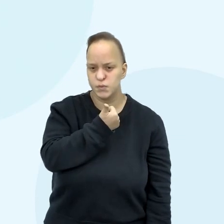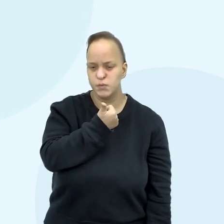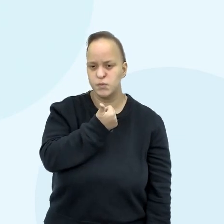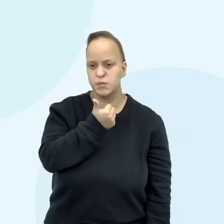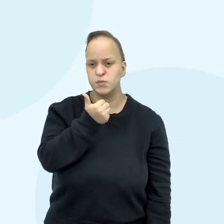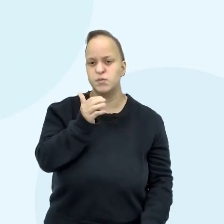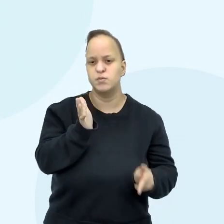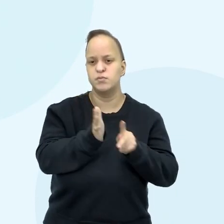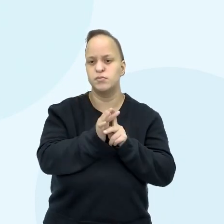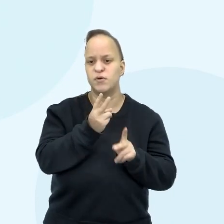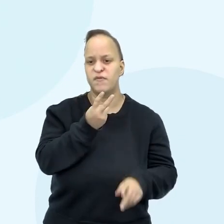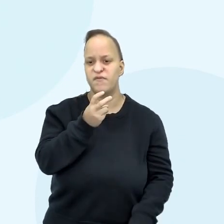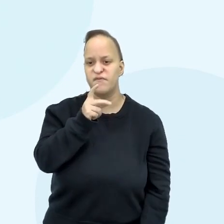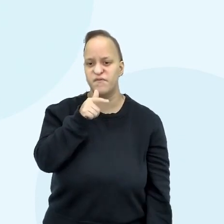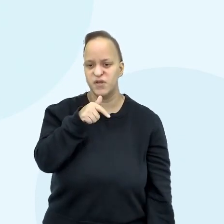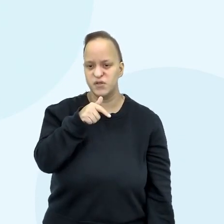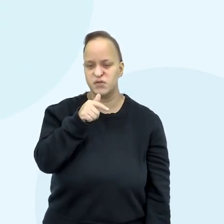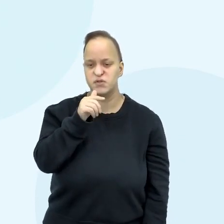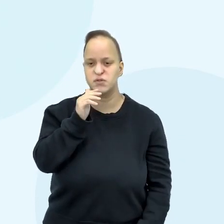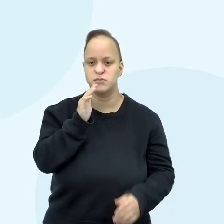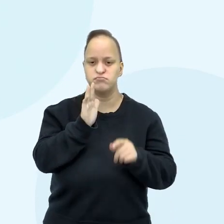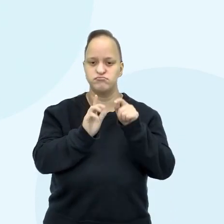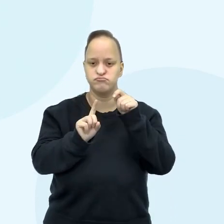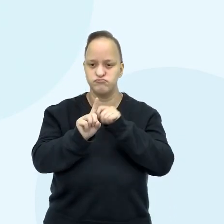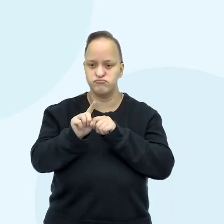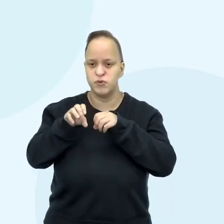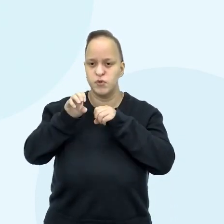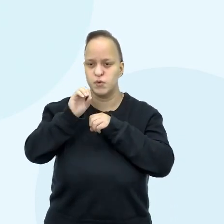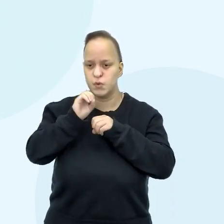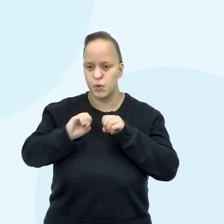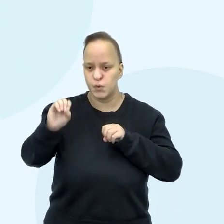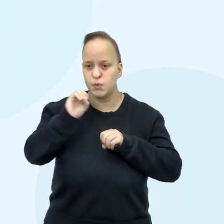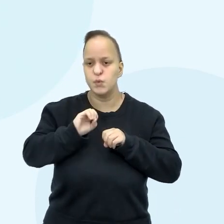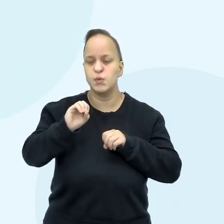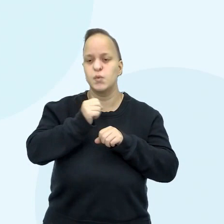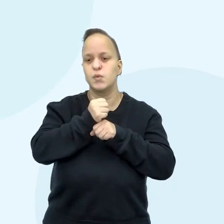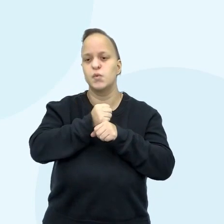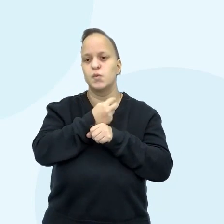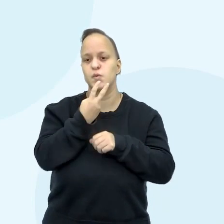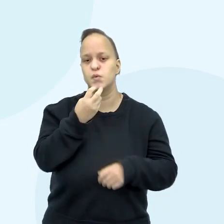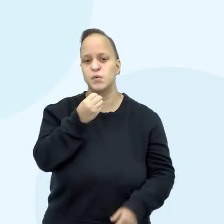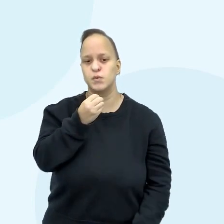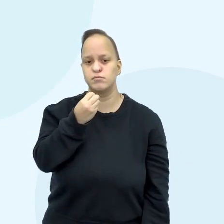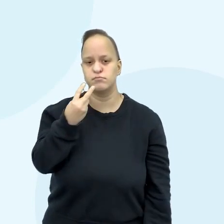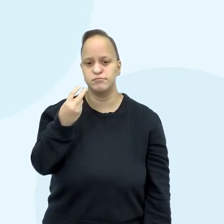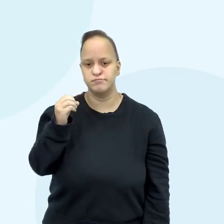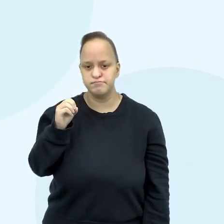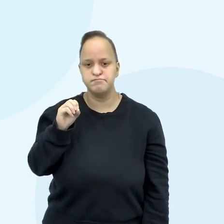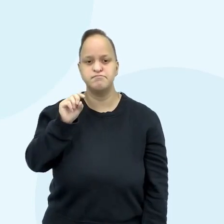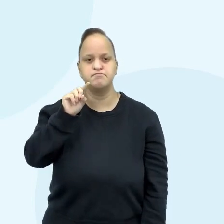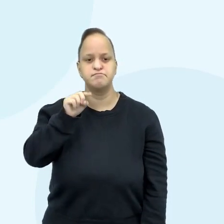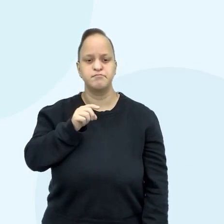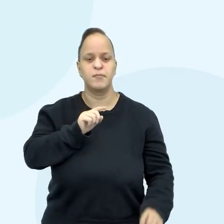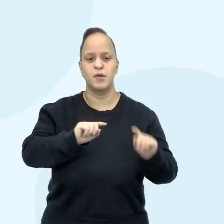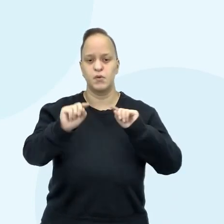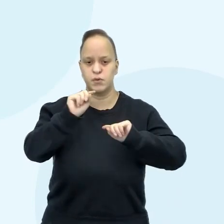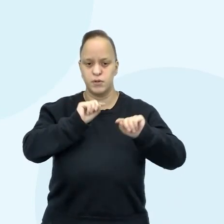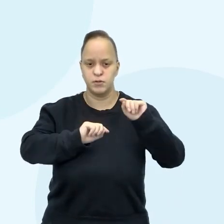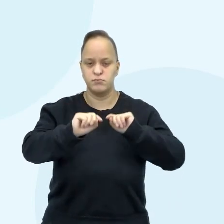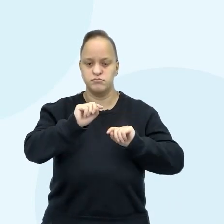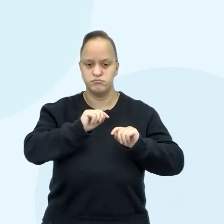27/10/2020. O artigo 7 fala em desenvolver argumentos com base em fatos, dados e informações científicas para